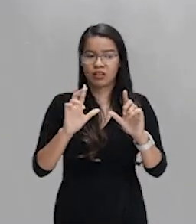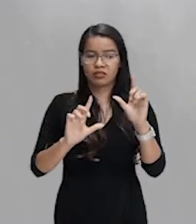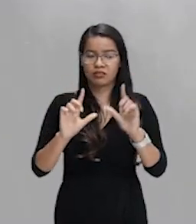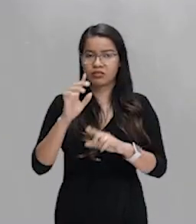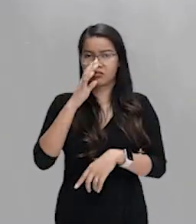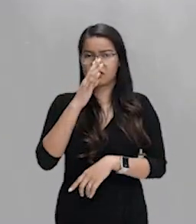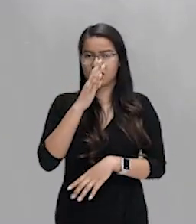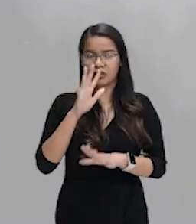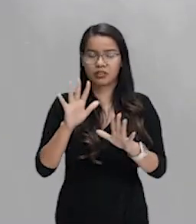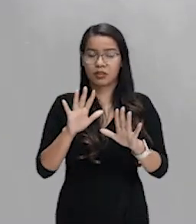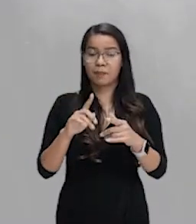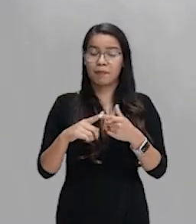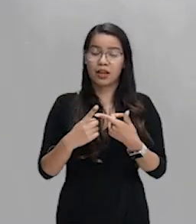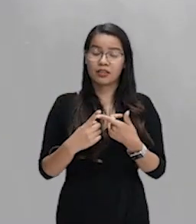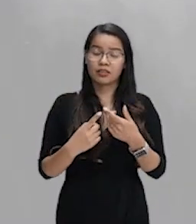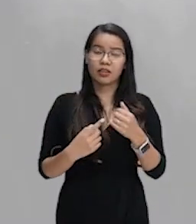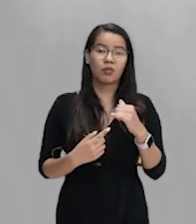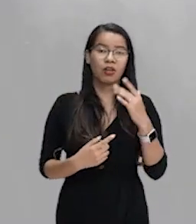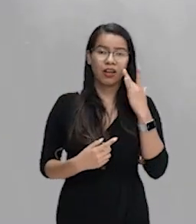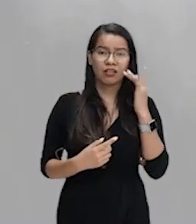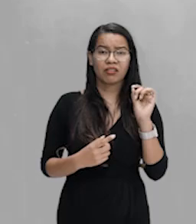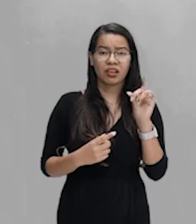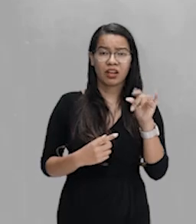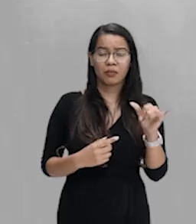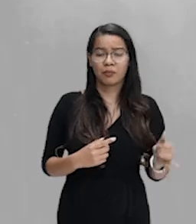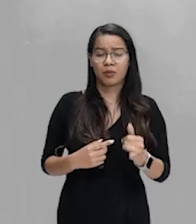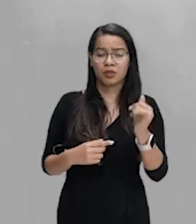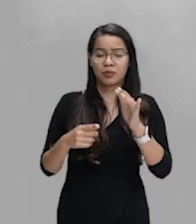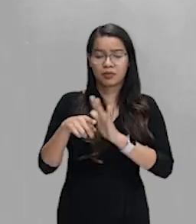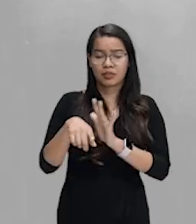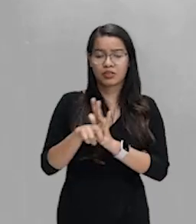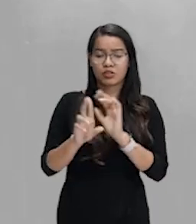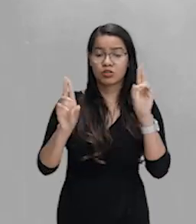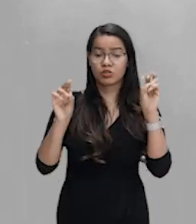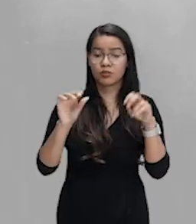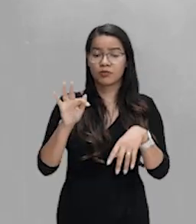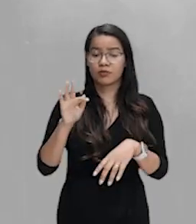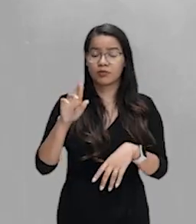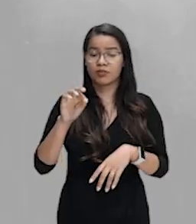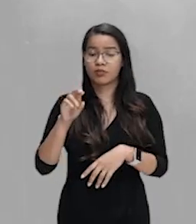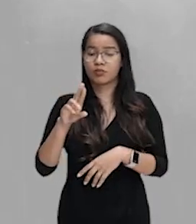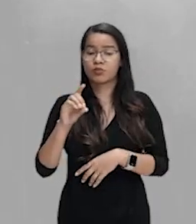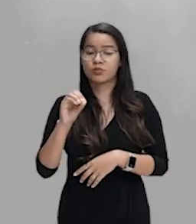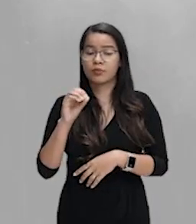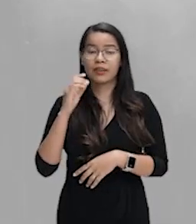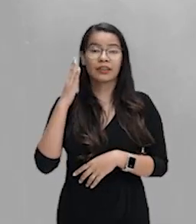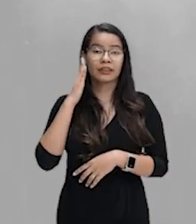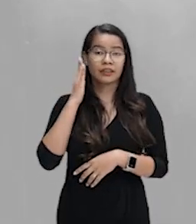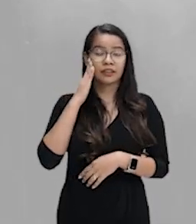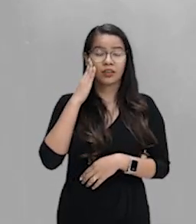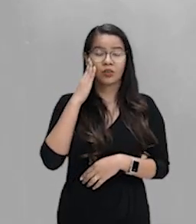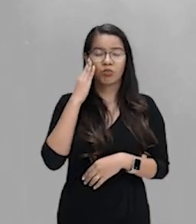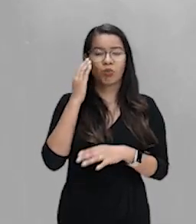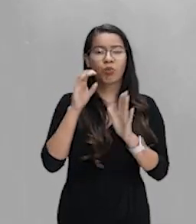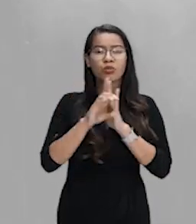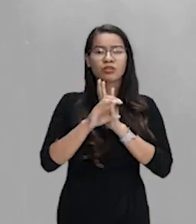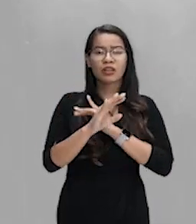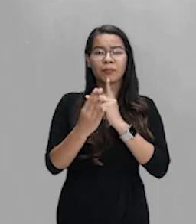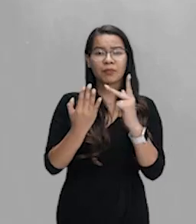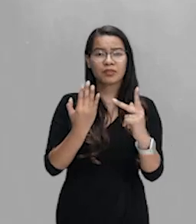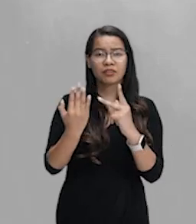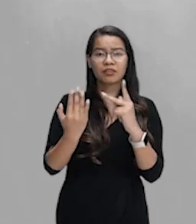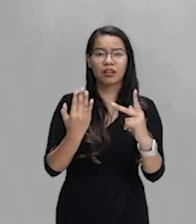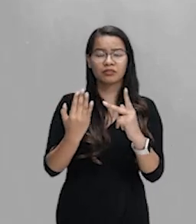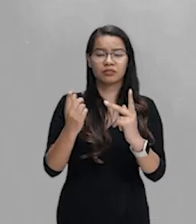pode pesquisar sobre Freud para entender o conceito da psicanálise contemporânea e ele dá o início e os surrealistas